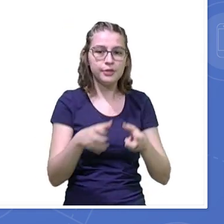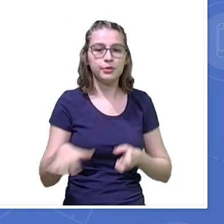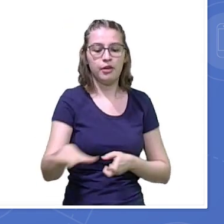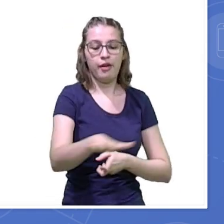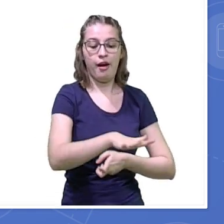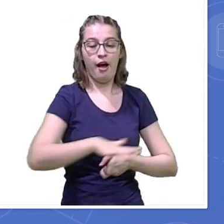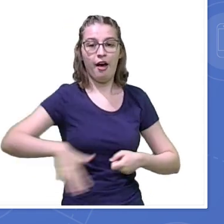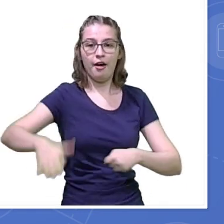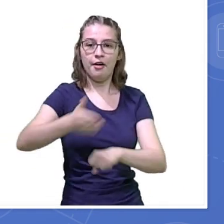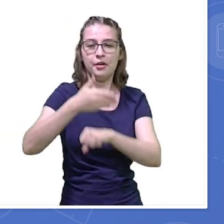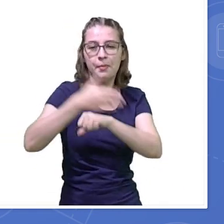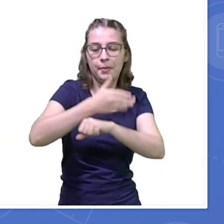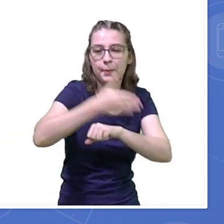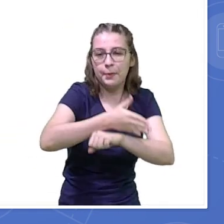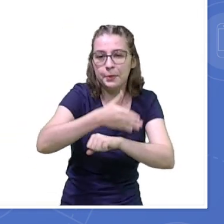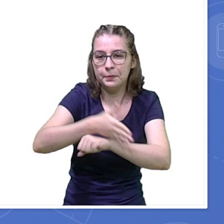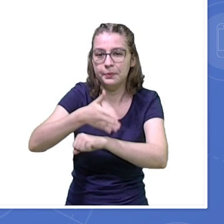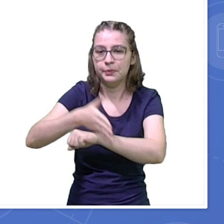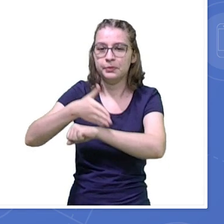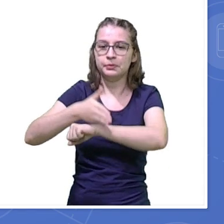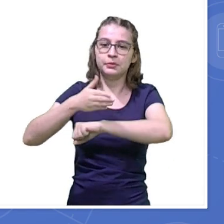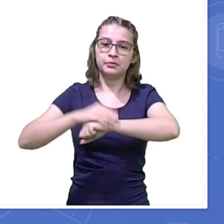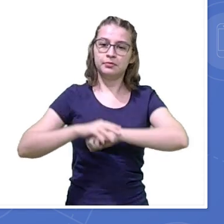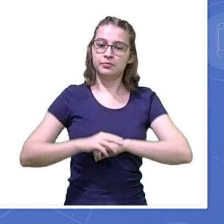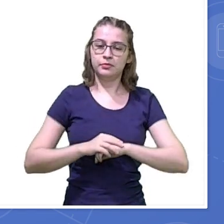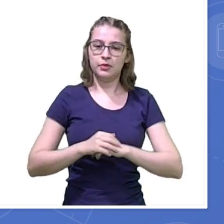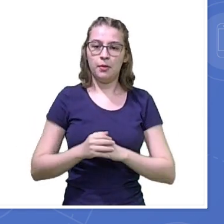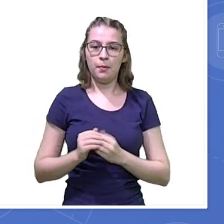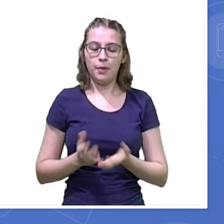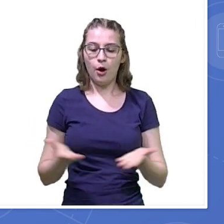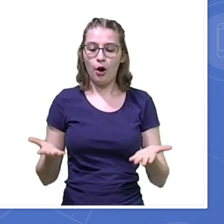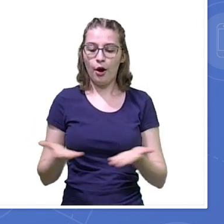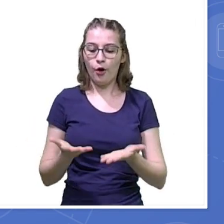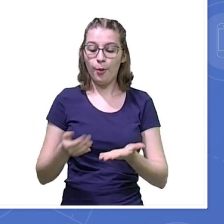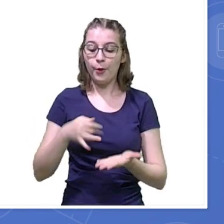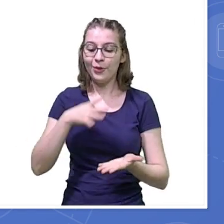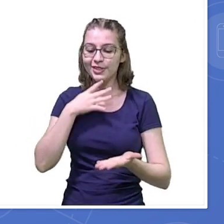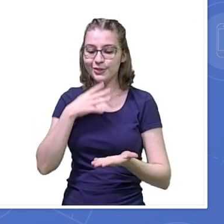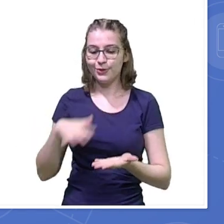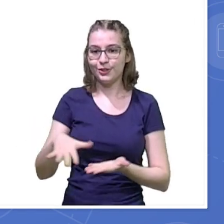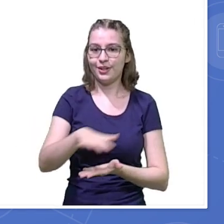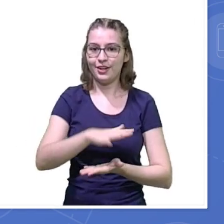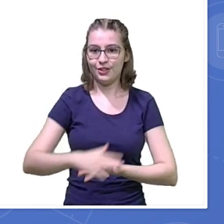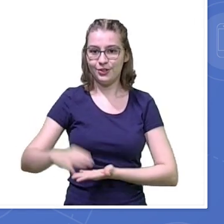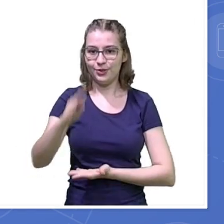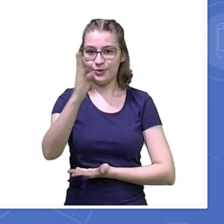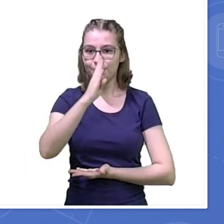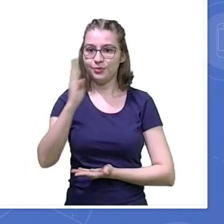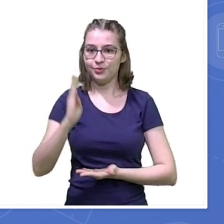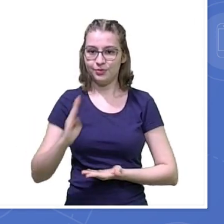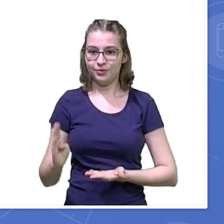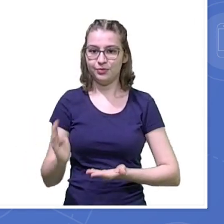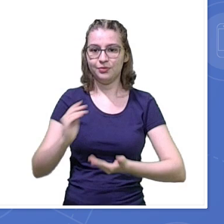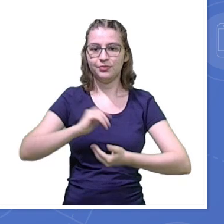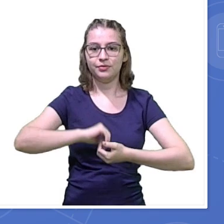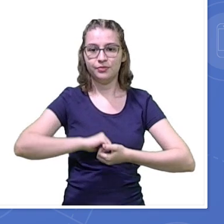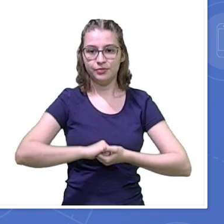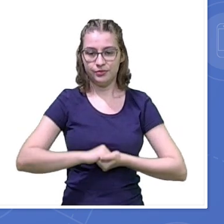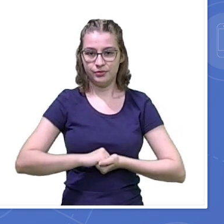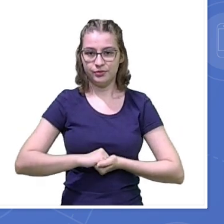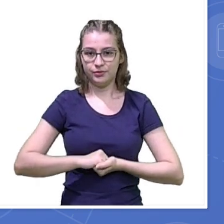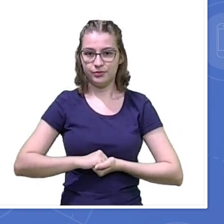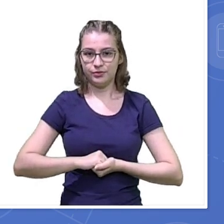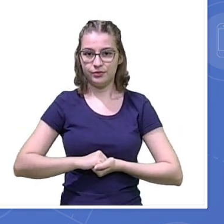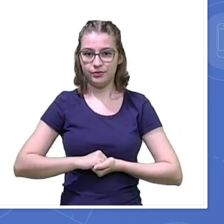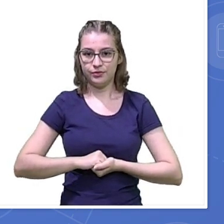ocupar áreas do território brasileiro para formar o que a gente conhece como o território brasileiro, certo?